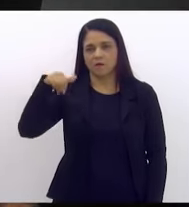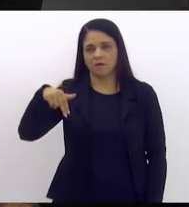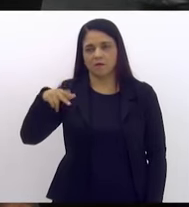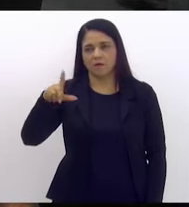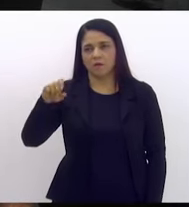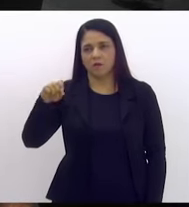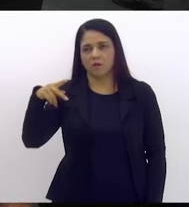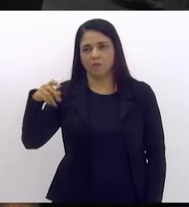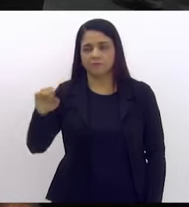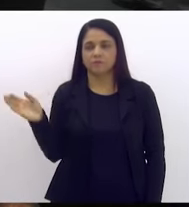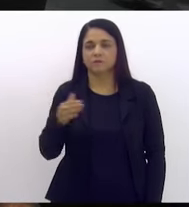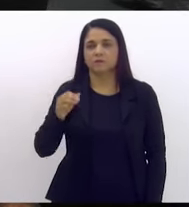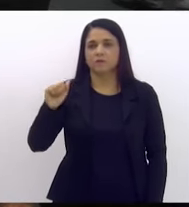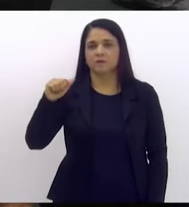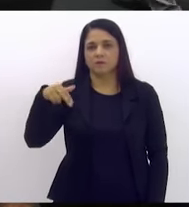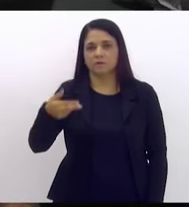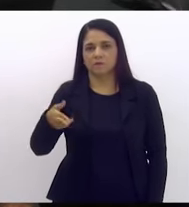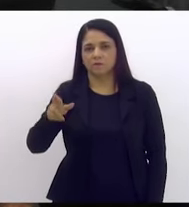André Correia,